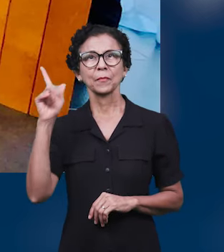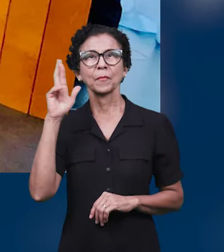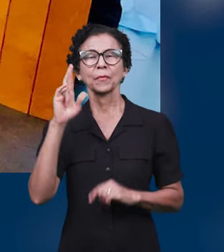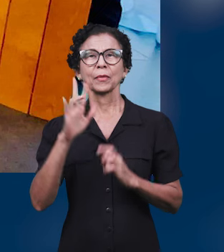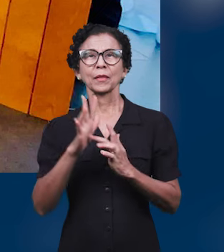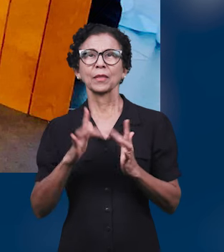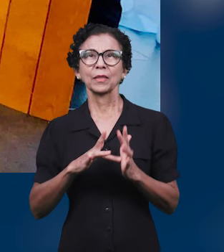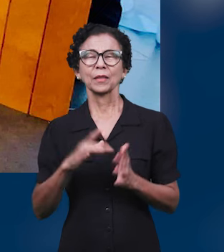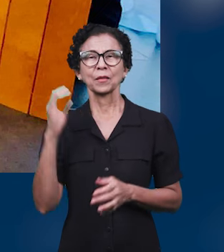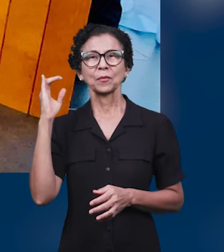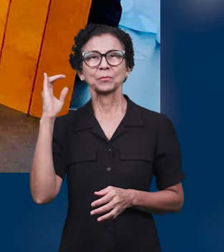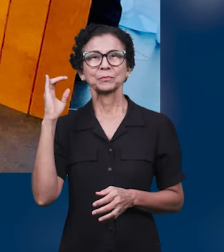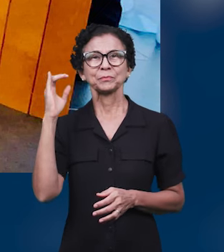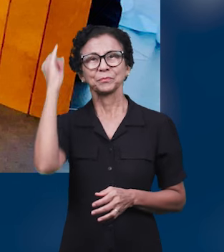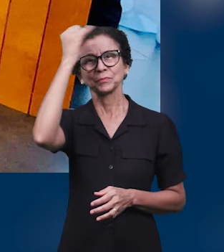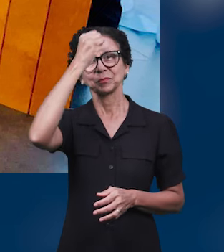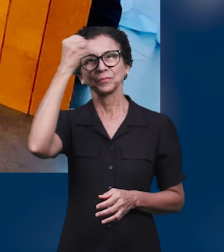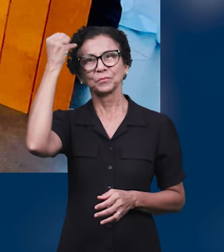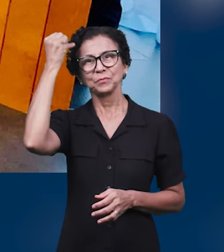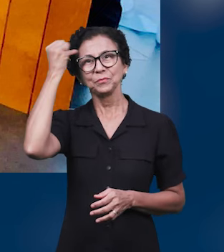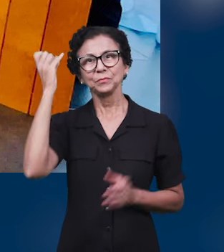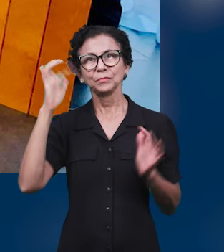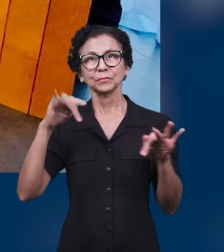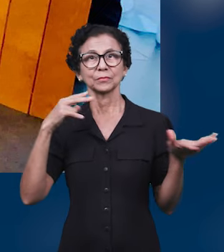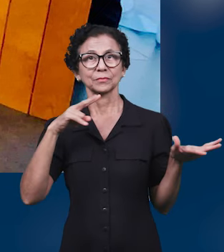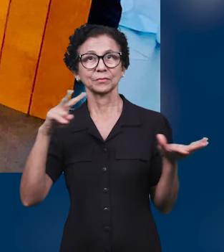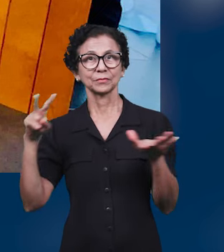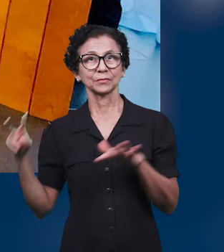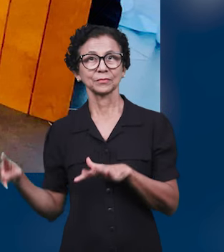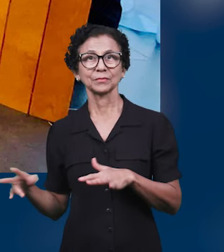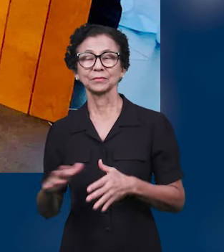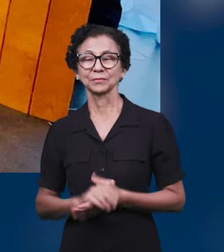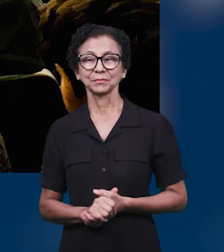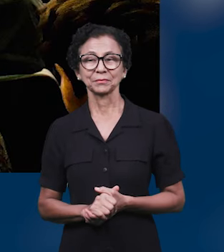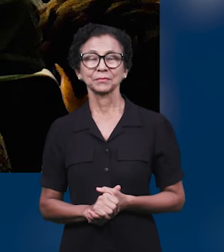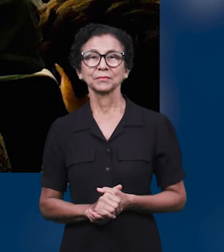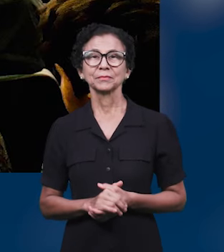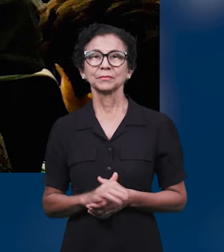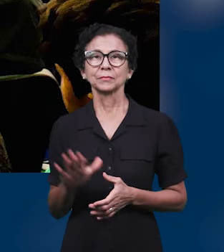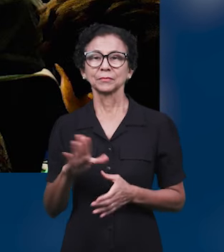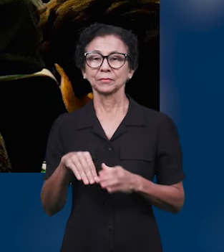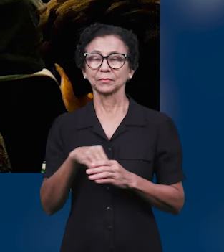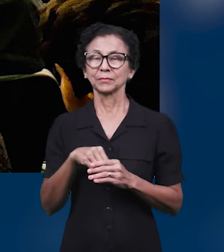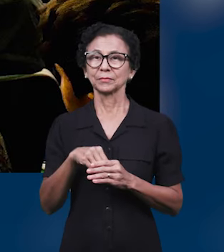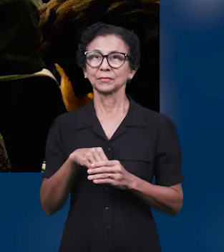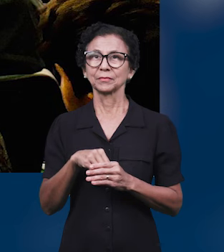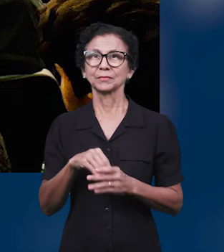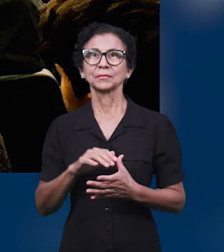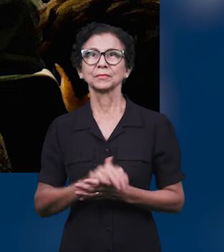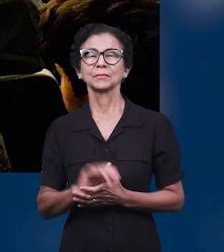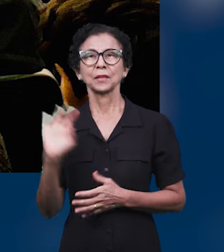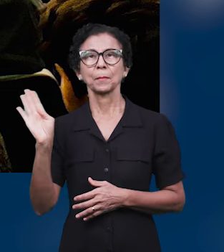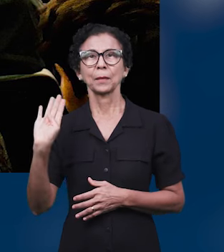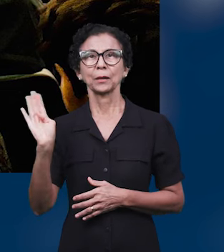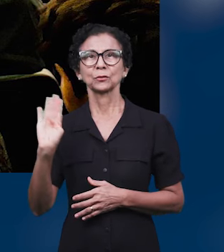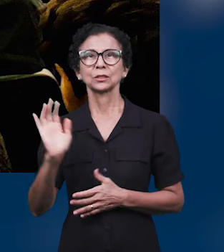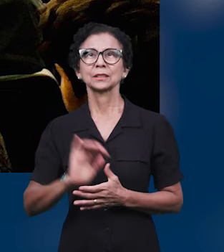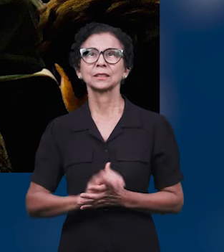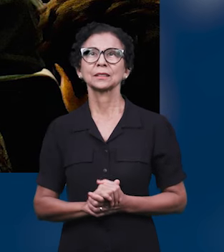é um momento de grande alegria, onde toda a igreja glorificou o nome do Senhor por esta vitória. Além do culto de glorificação